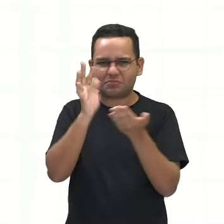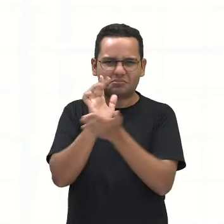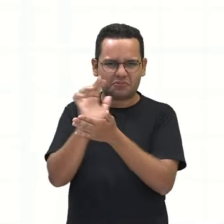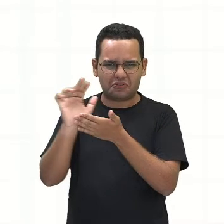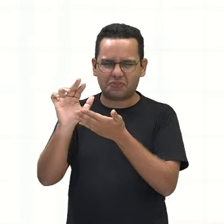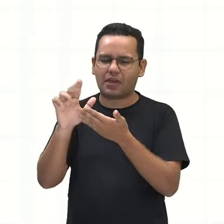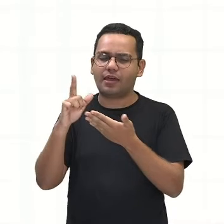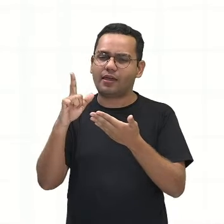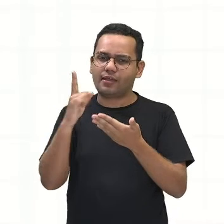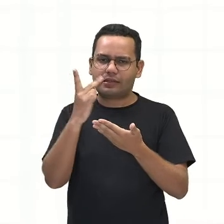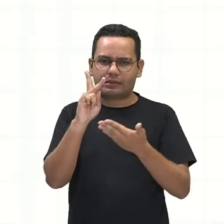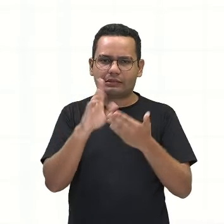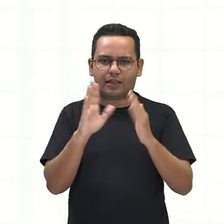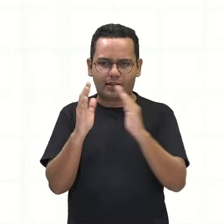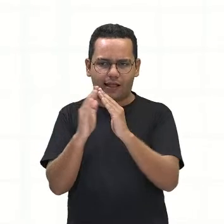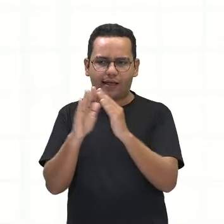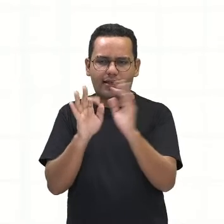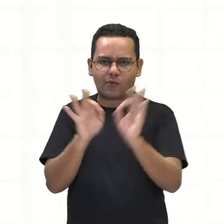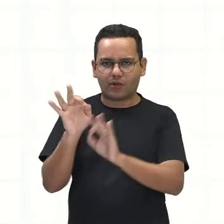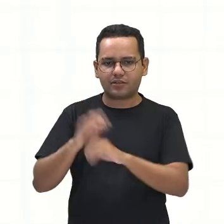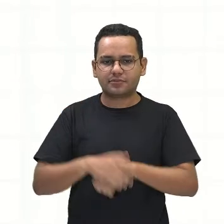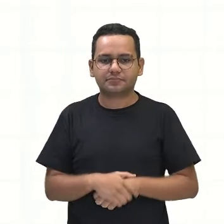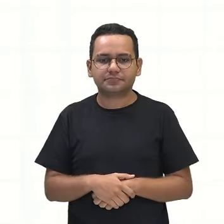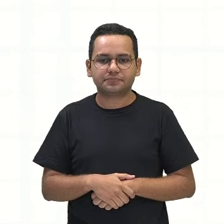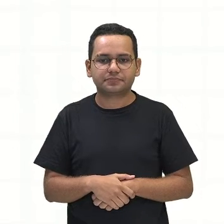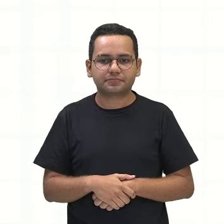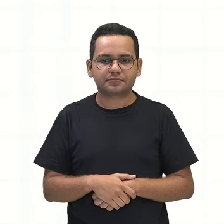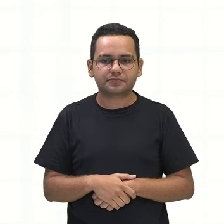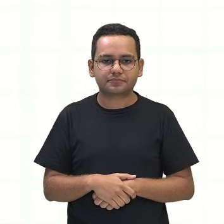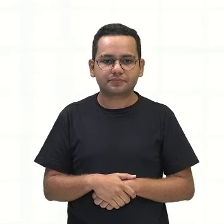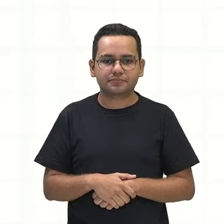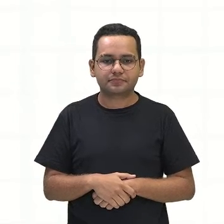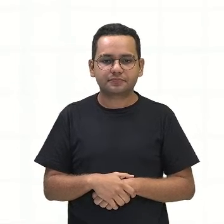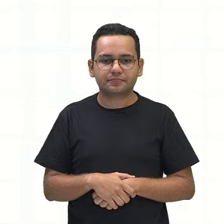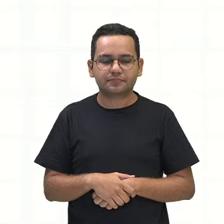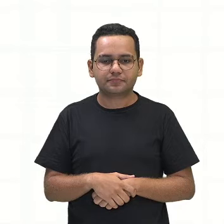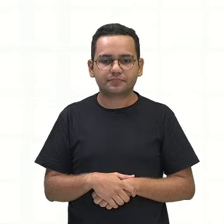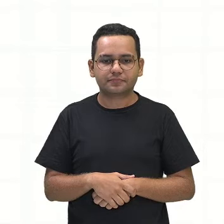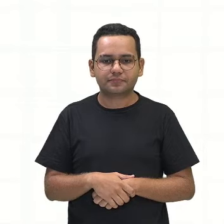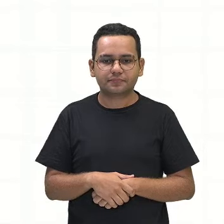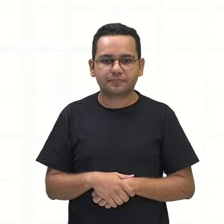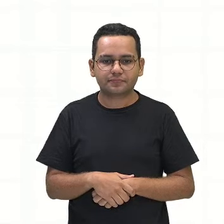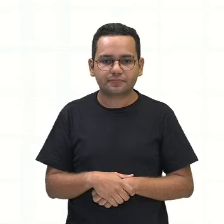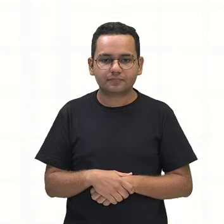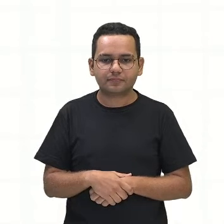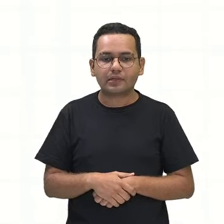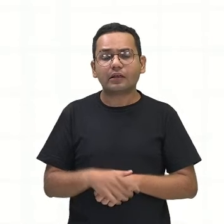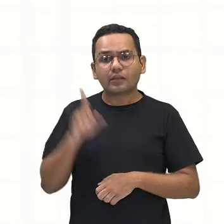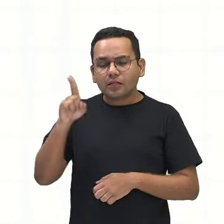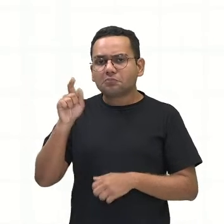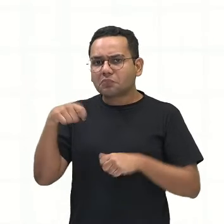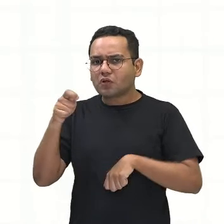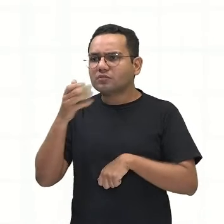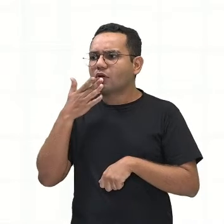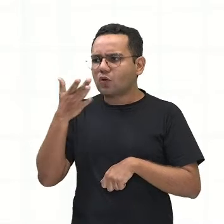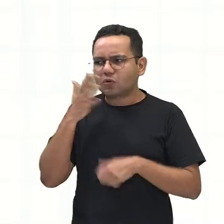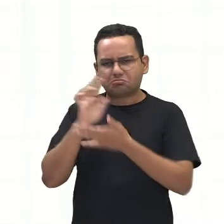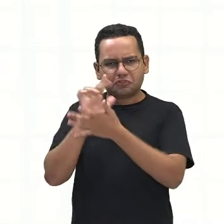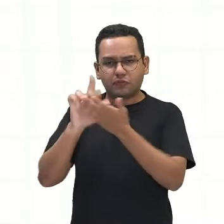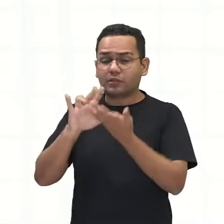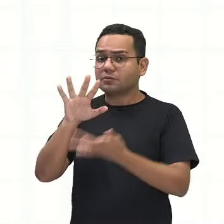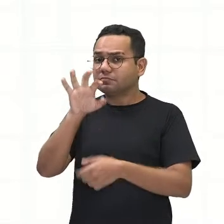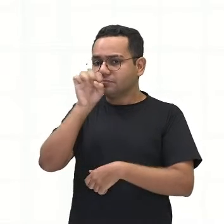nossas casas. Esse conjunto de pétalas são peças florais, geralmente coloridas e perfumadas, e